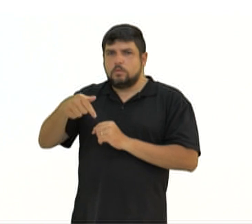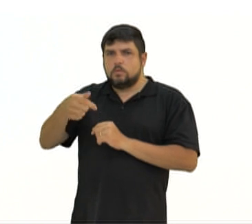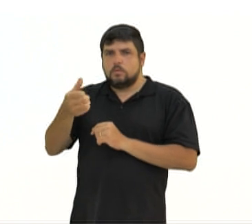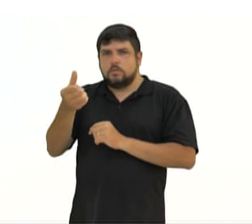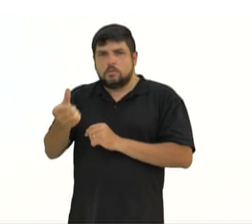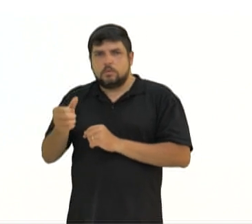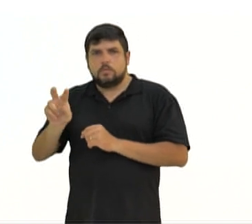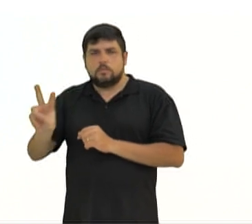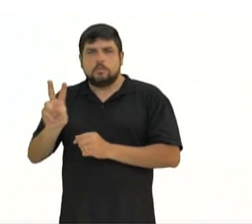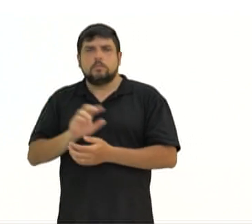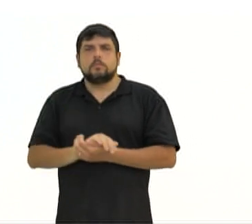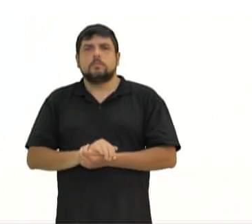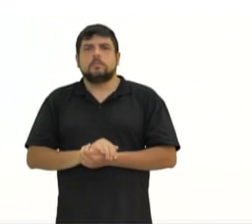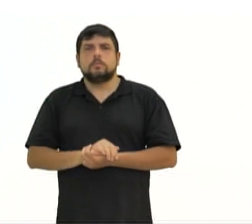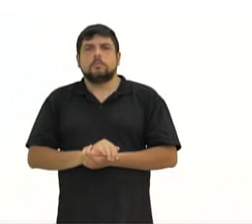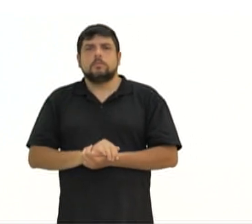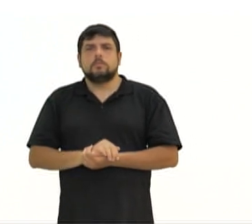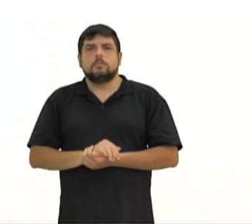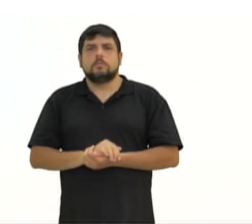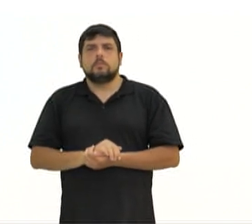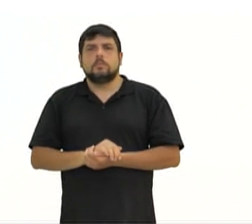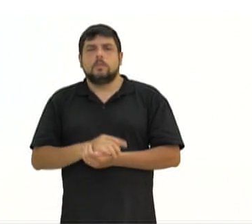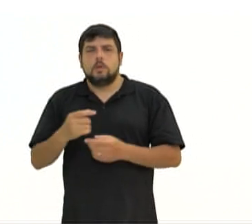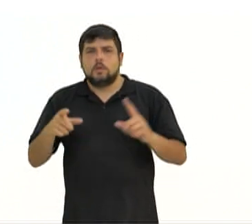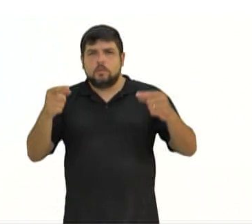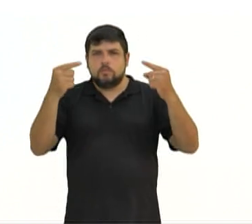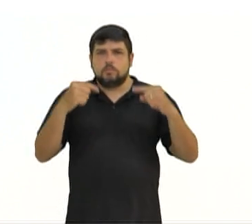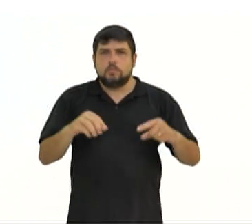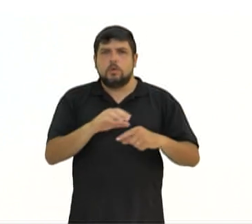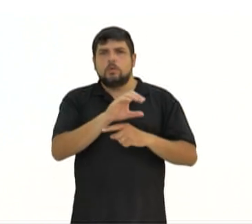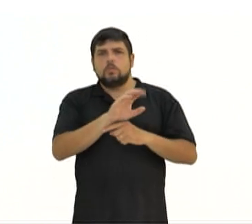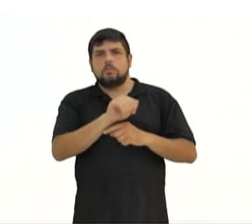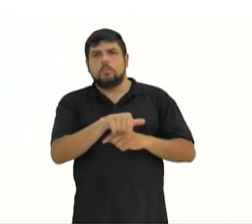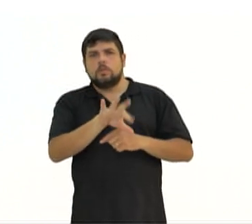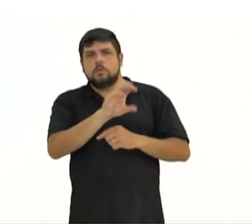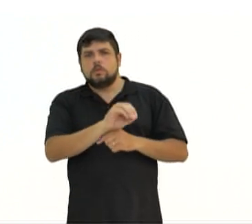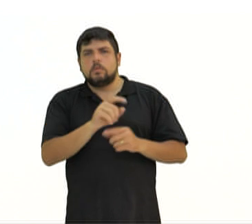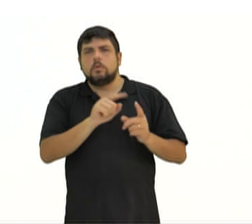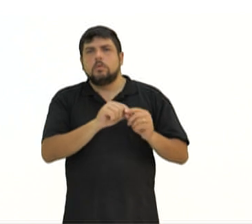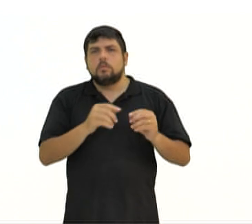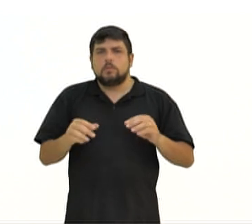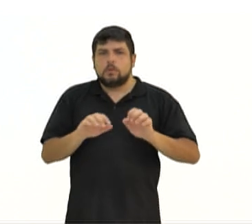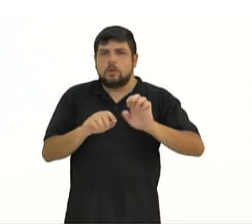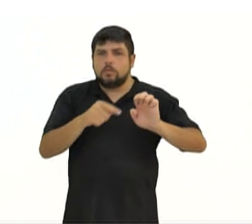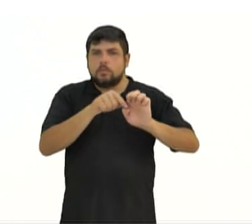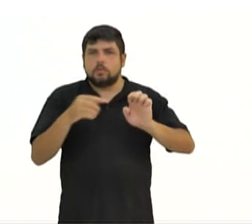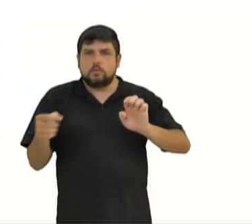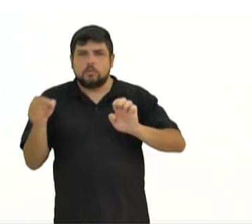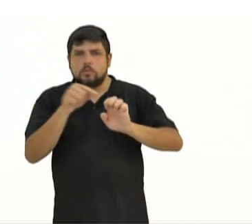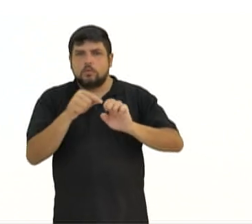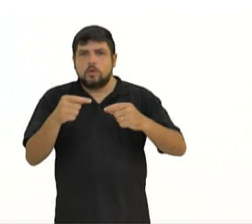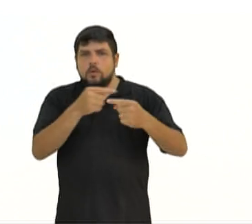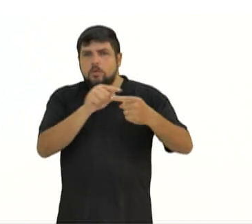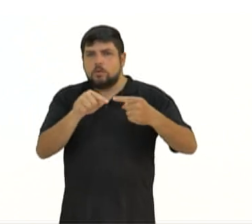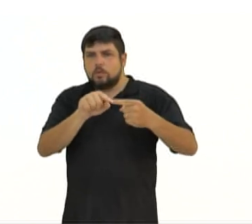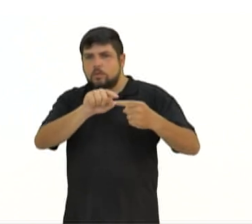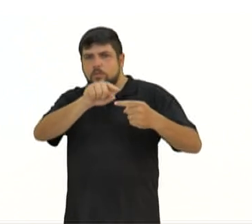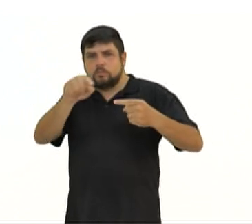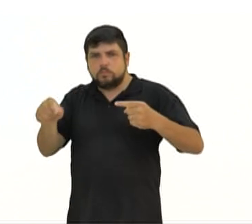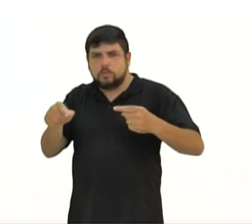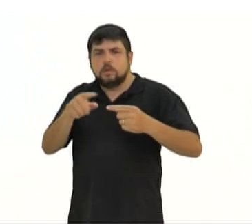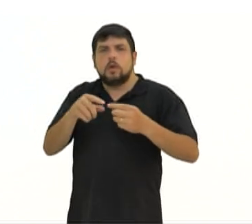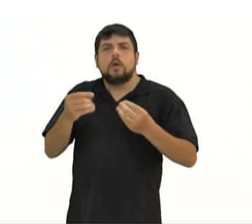0,76 volts. Aqui a gente tem o cobalto e o elétron está no lado dos produtos, depois da seta. Isso mostra que essa